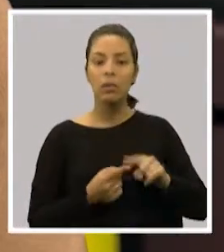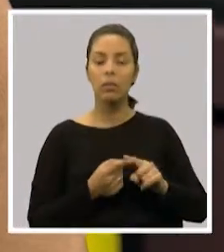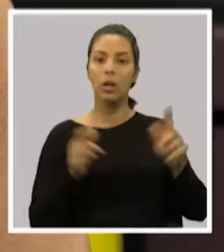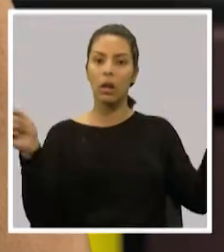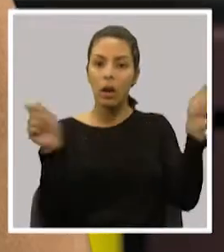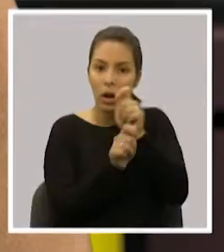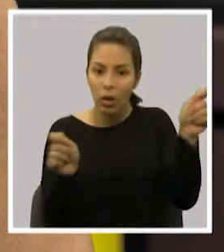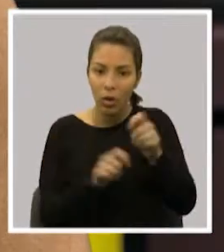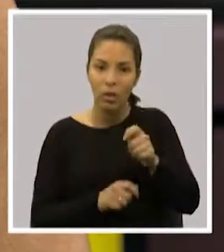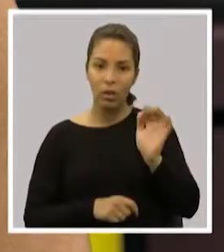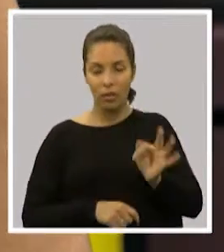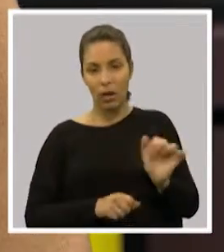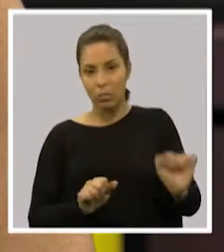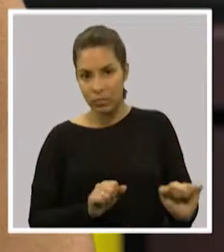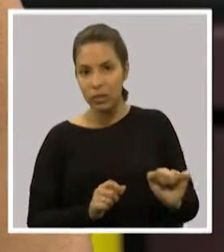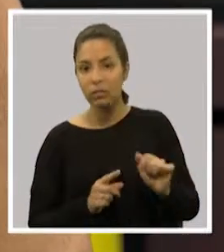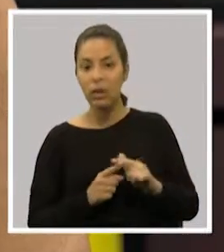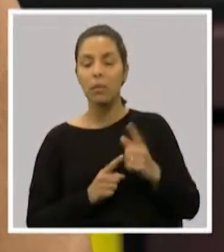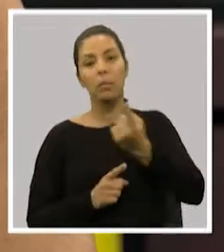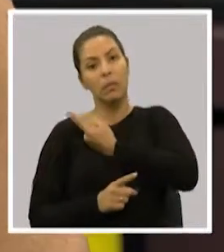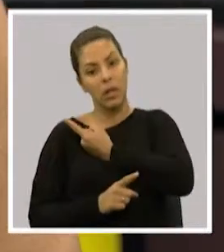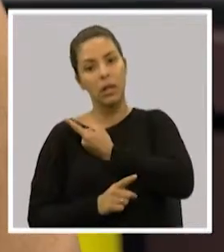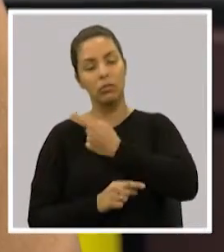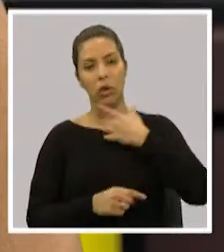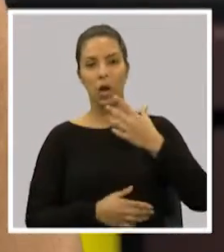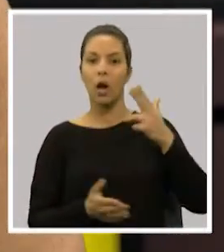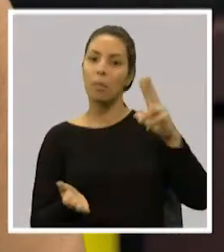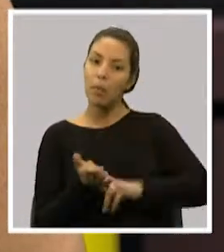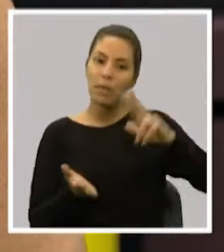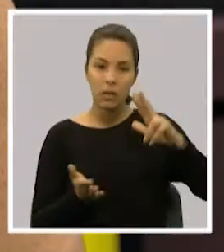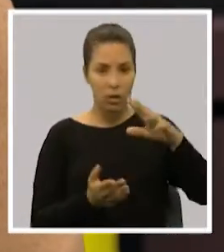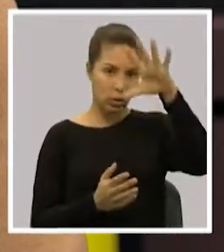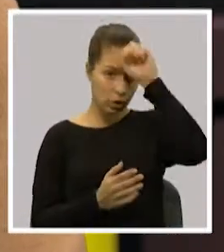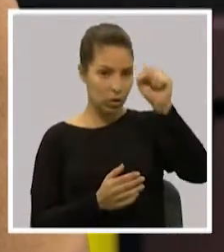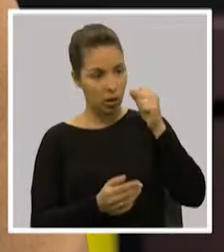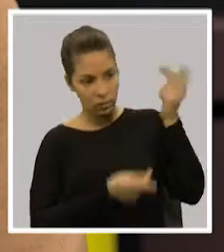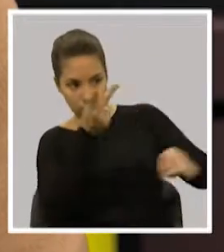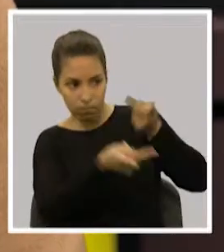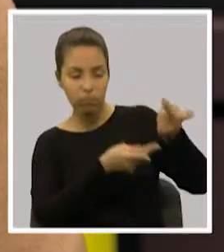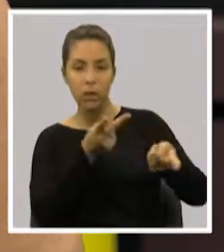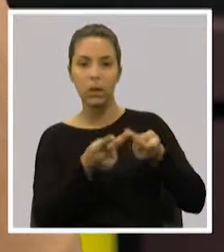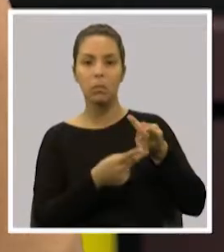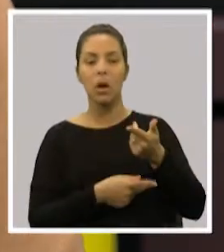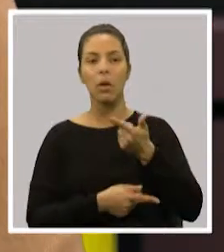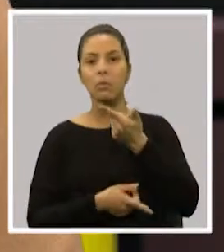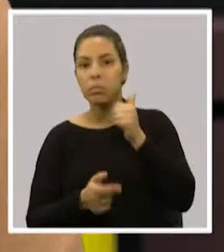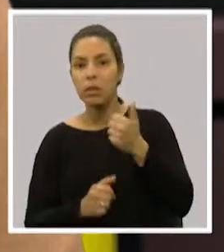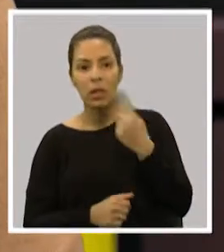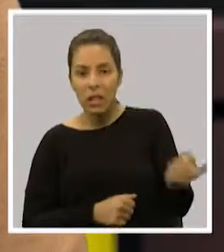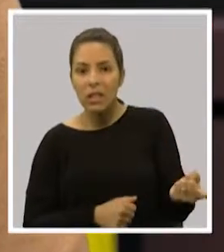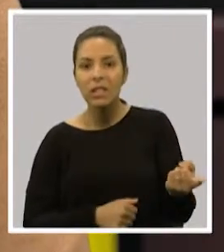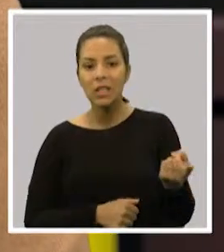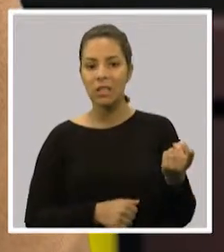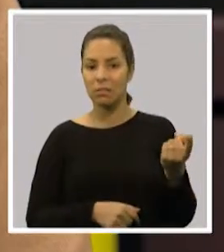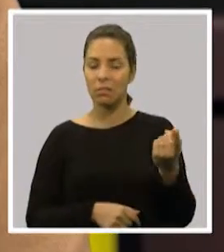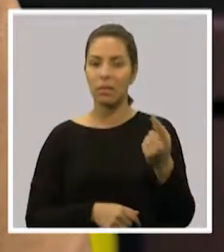de ferro, nessa altura eram muito difíceis, tinham que passar por uma aprovação do Estado, portanto, uma espécie de censura. Praticamente só uma